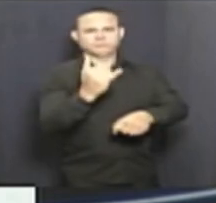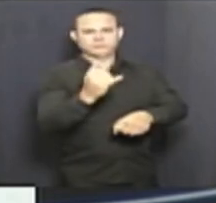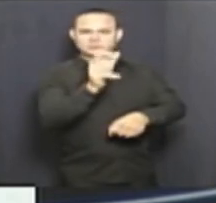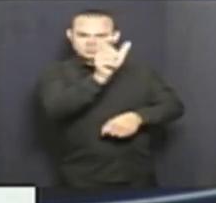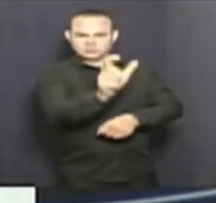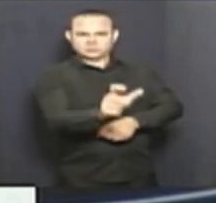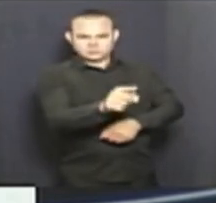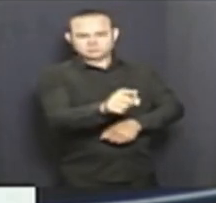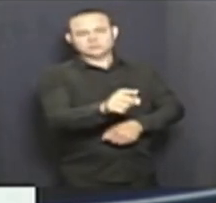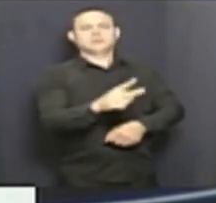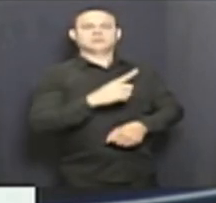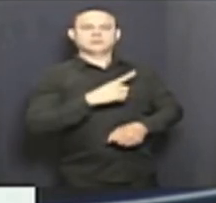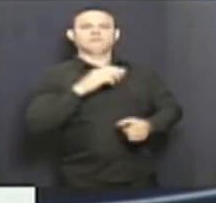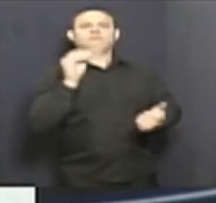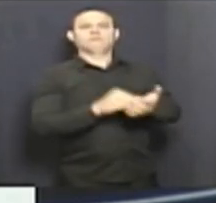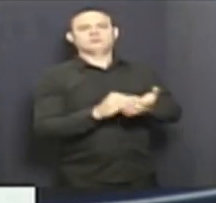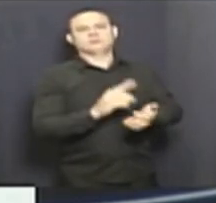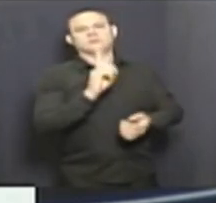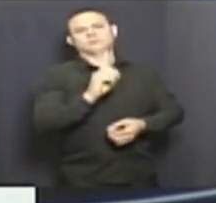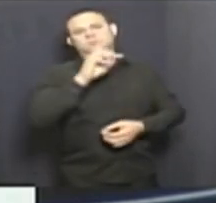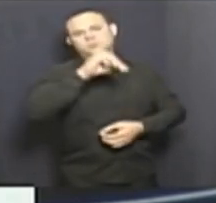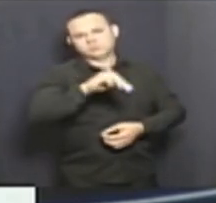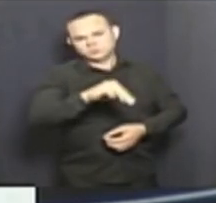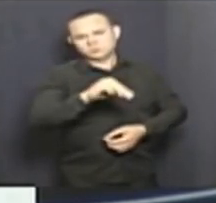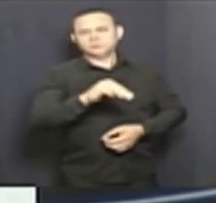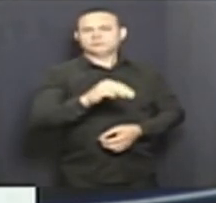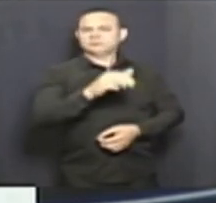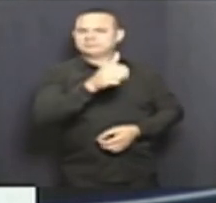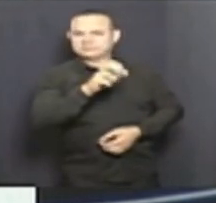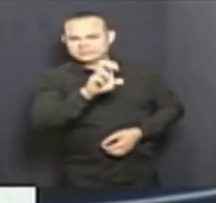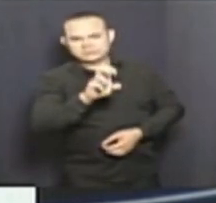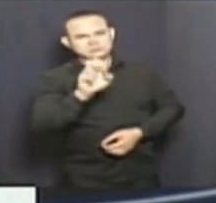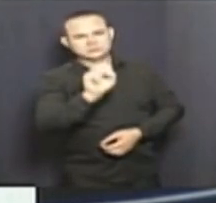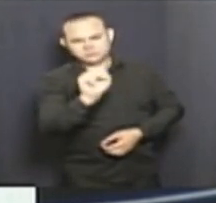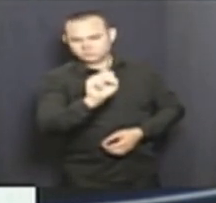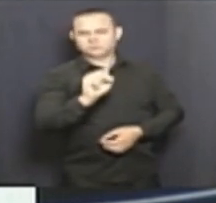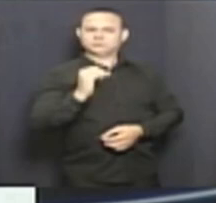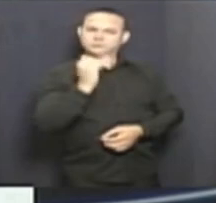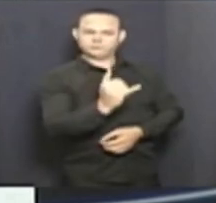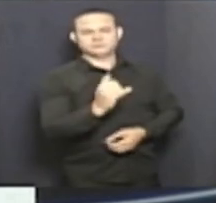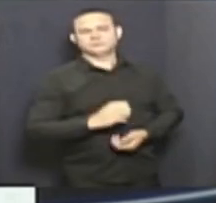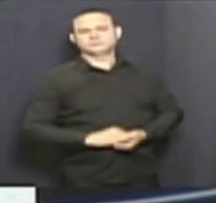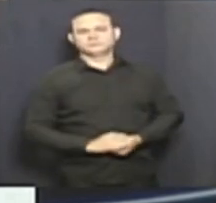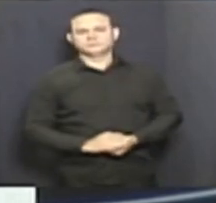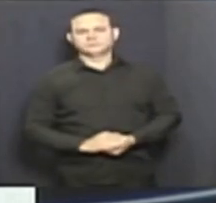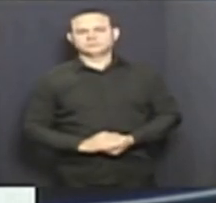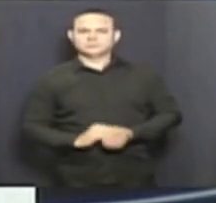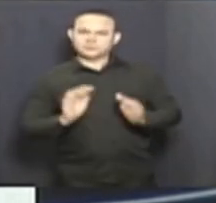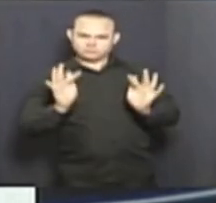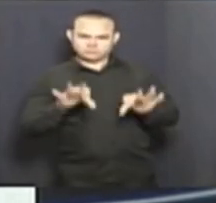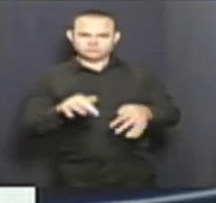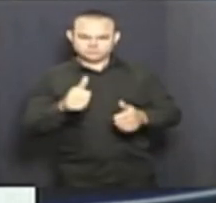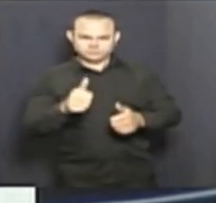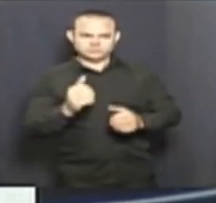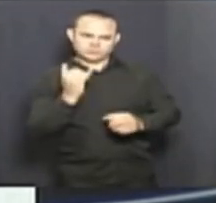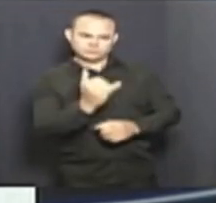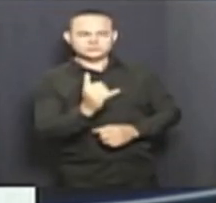faltando um minuto quando tiver faltando 15 segundos e razoável que em segundos é bom tempo o encerramento